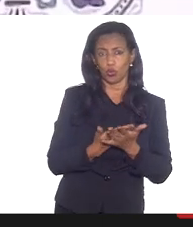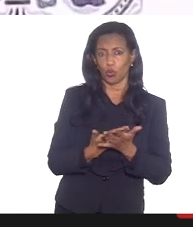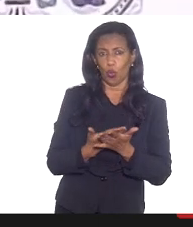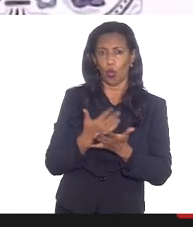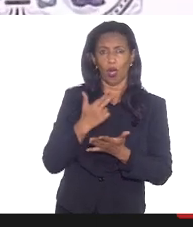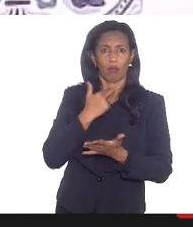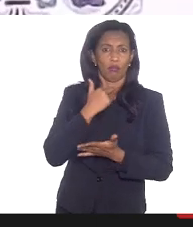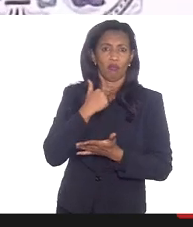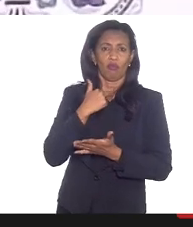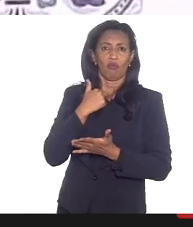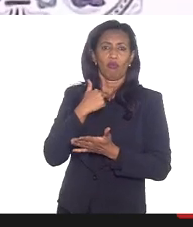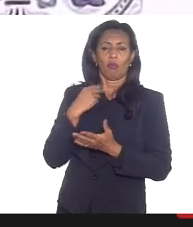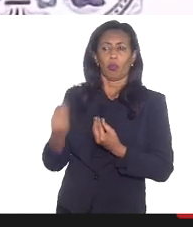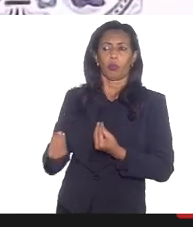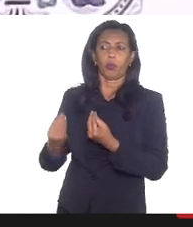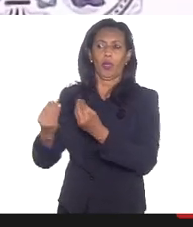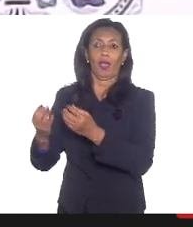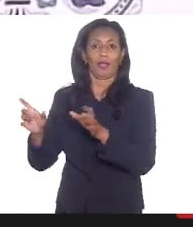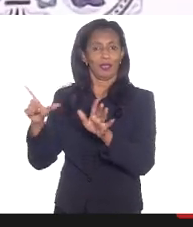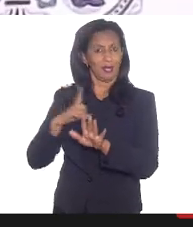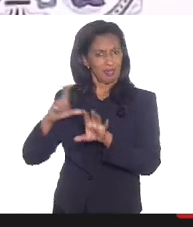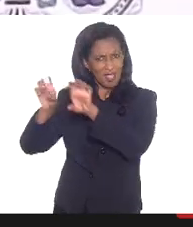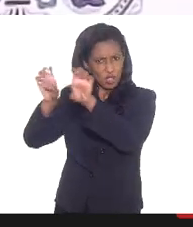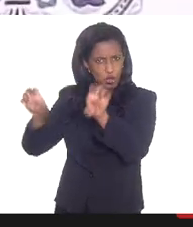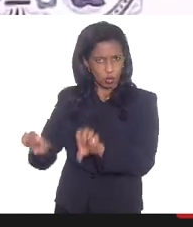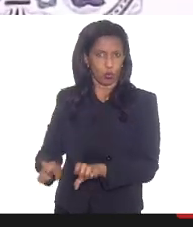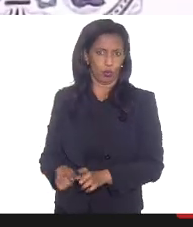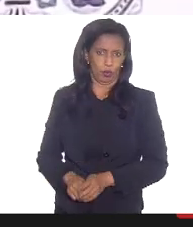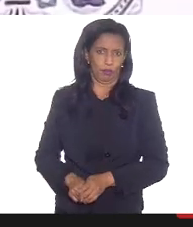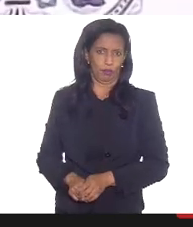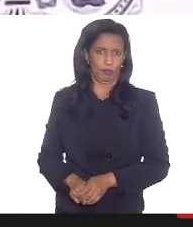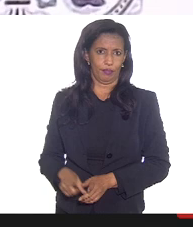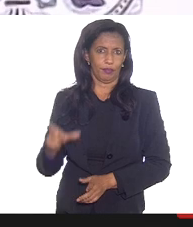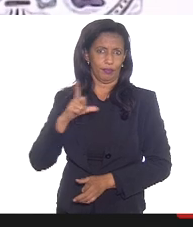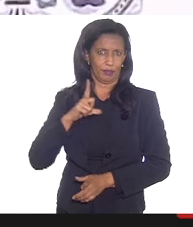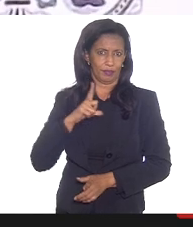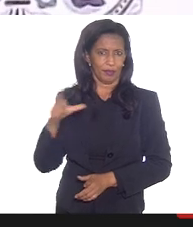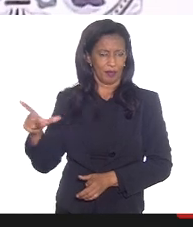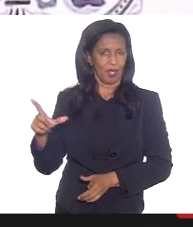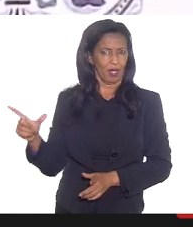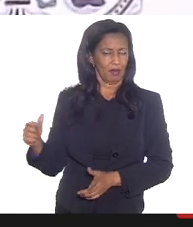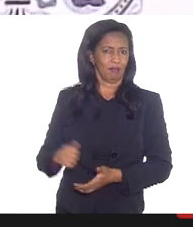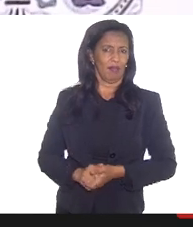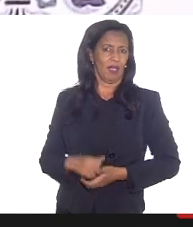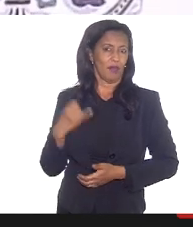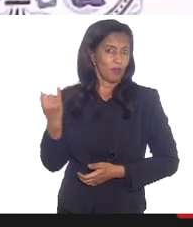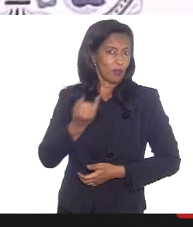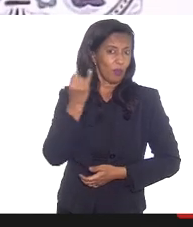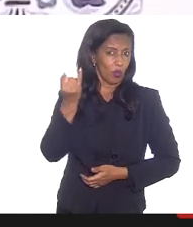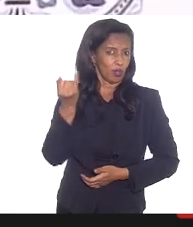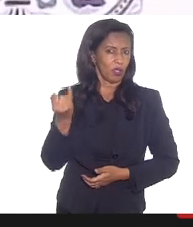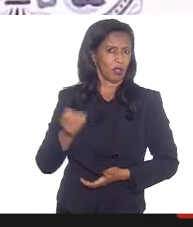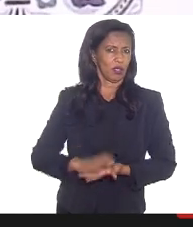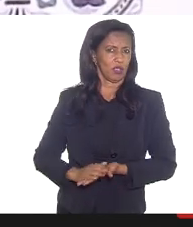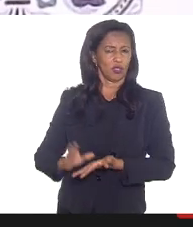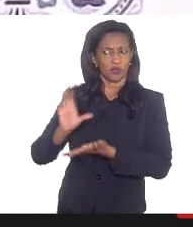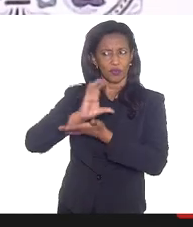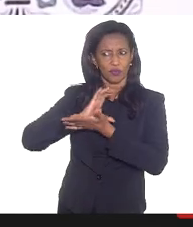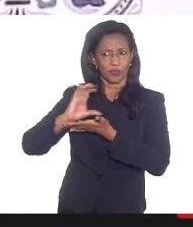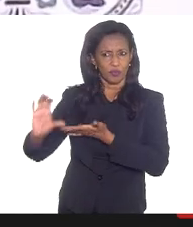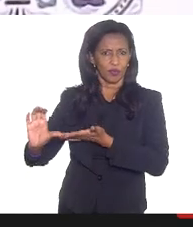itinerários formativos, elas têm estrutura para isso. Então, assim, eu saliento a importância de investimento em